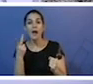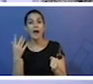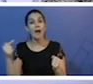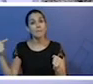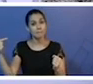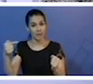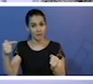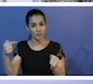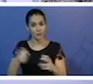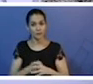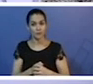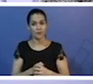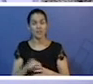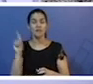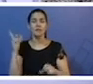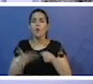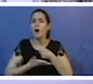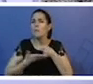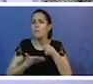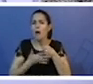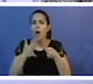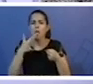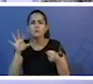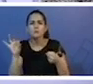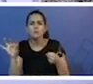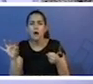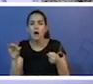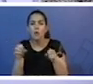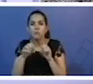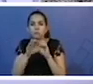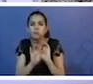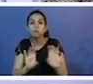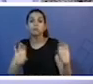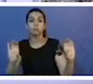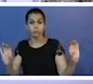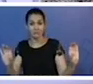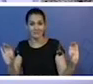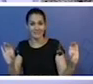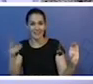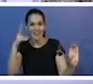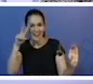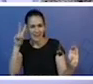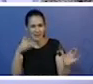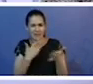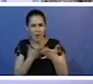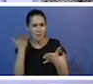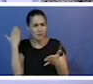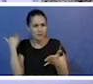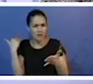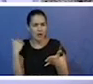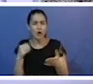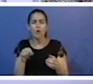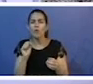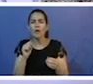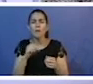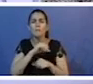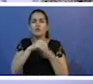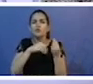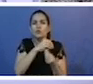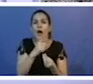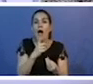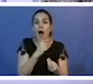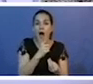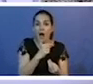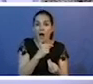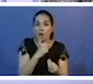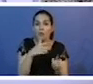caso das bases, o sal ele sofre uma dissociação iônica quando misturado em água, ou seja, ele